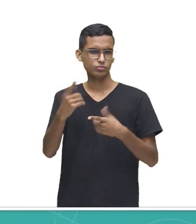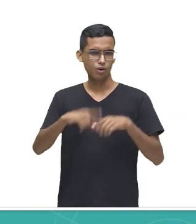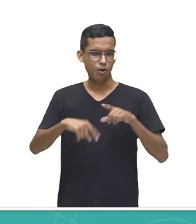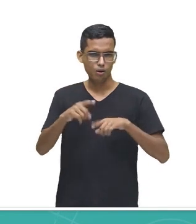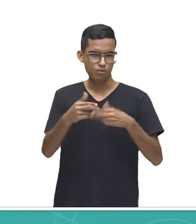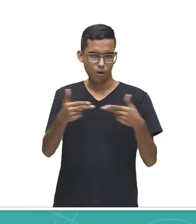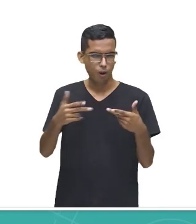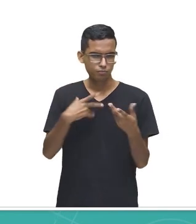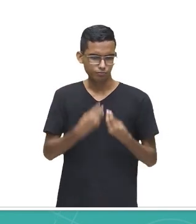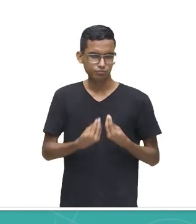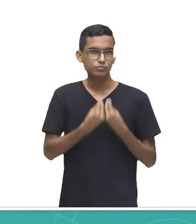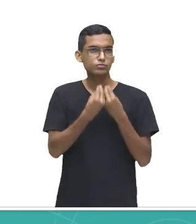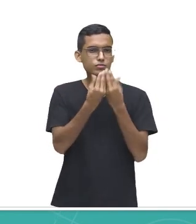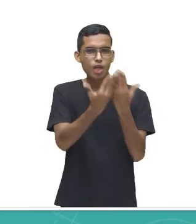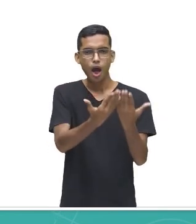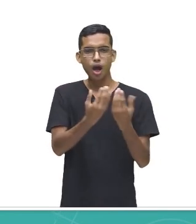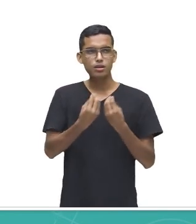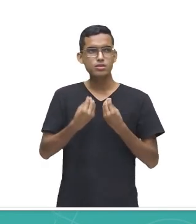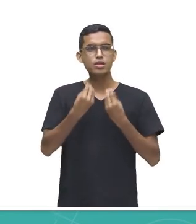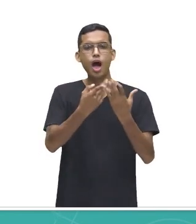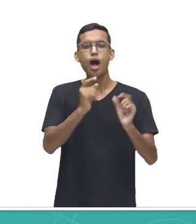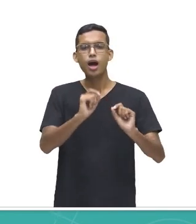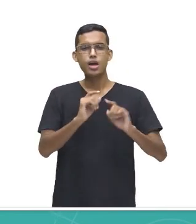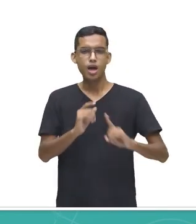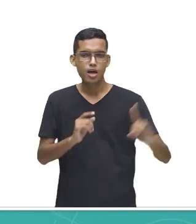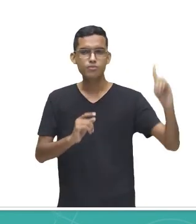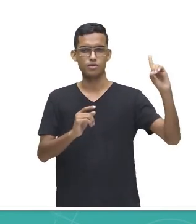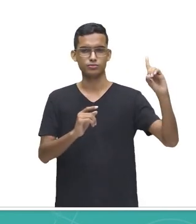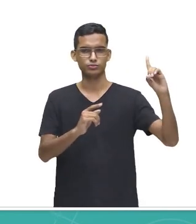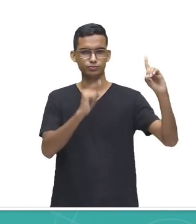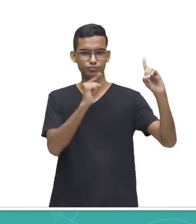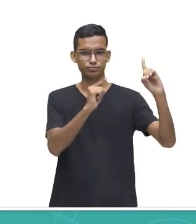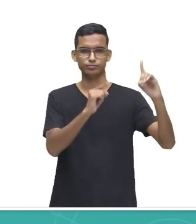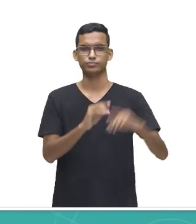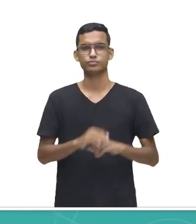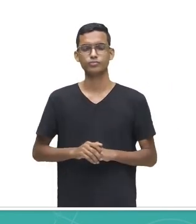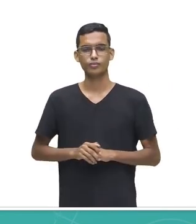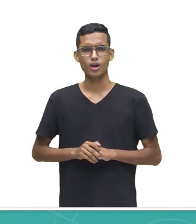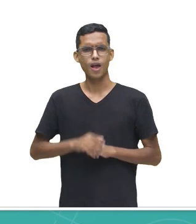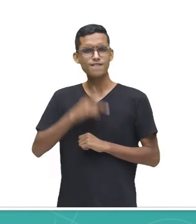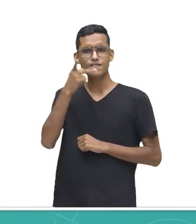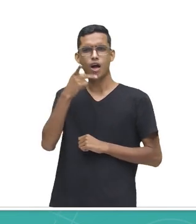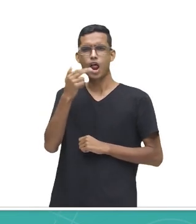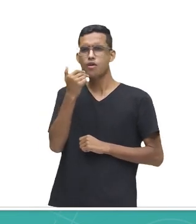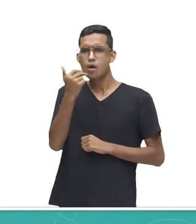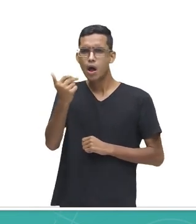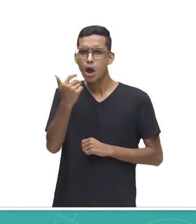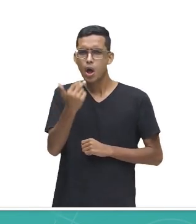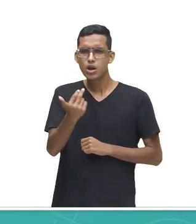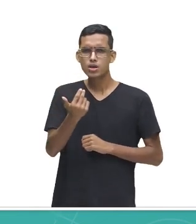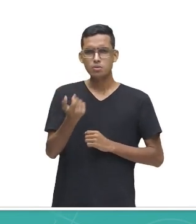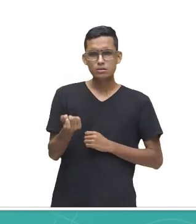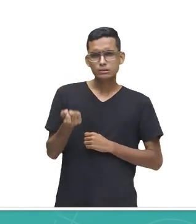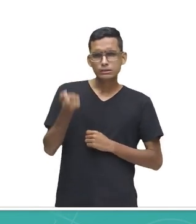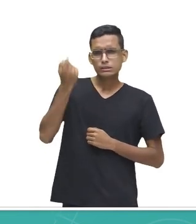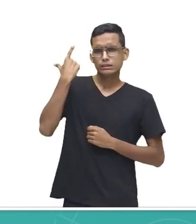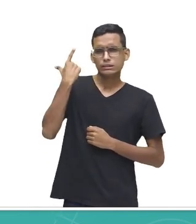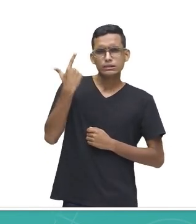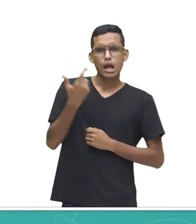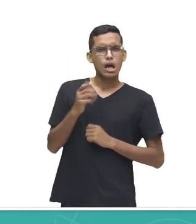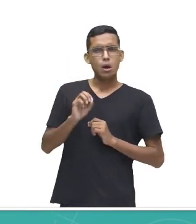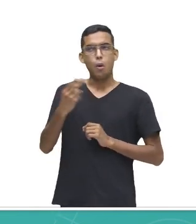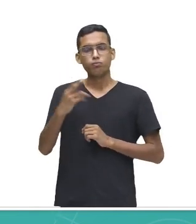candomblé, umbandas africanas, certo? Falar em línguas aqui das religiões